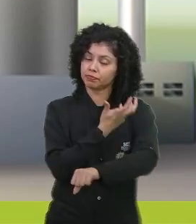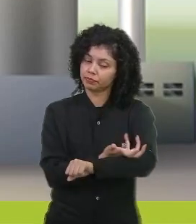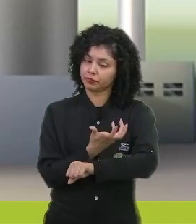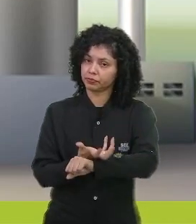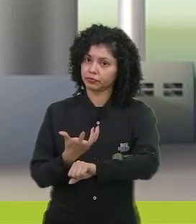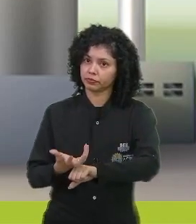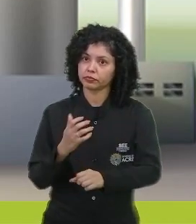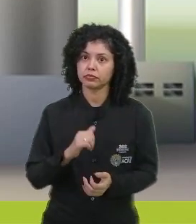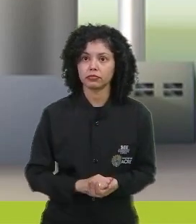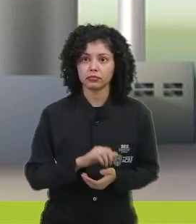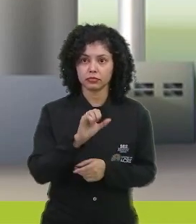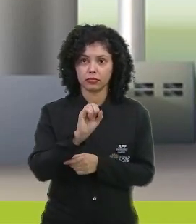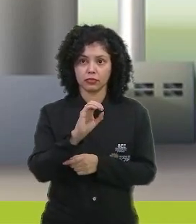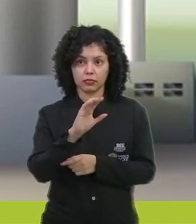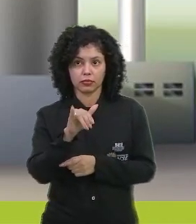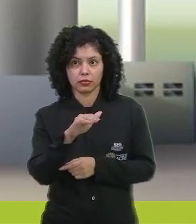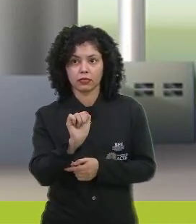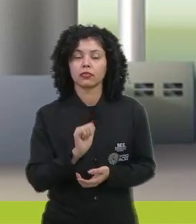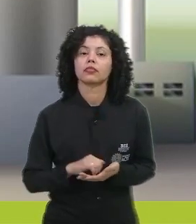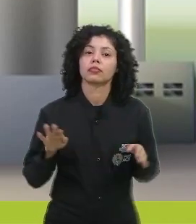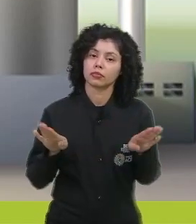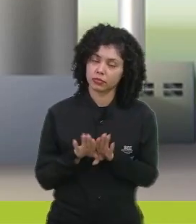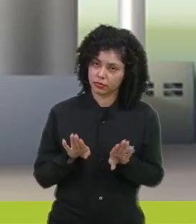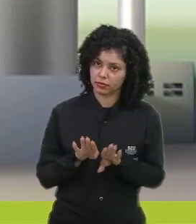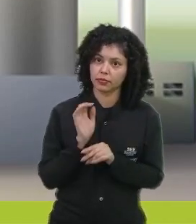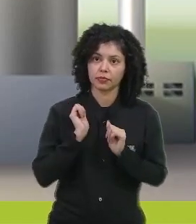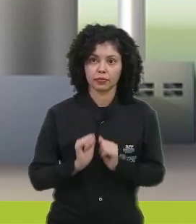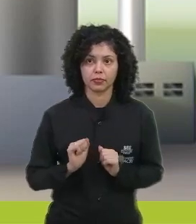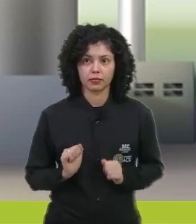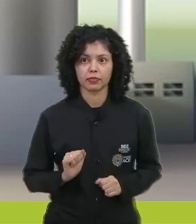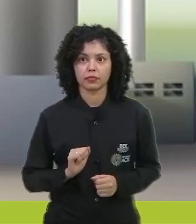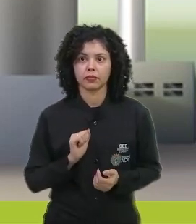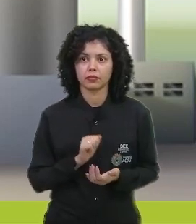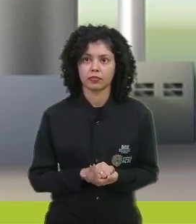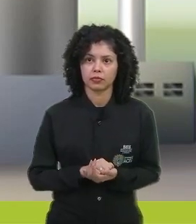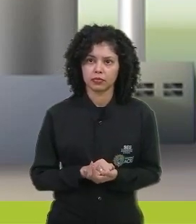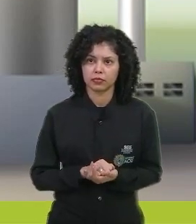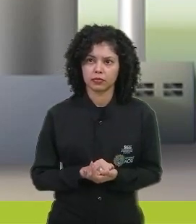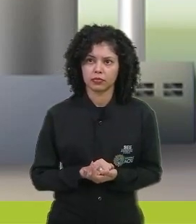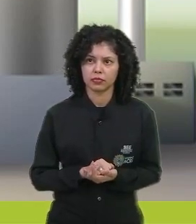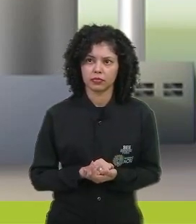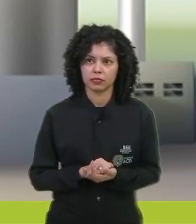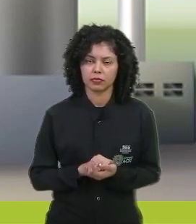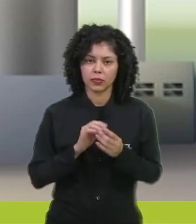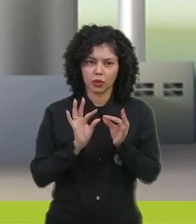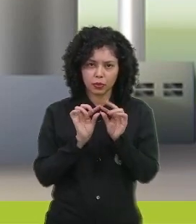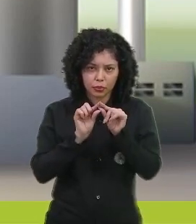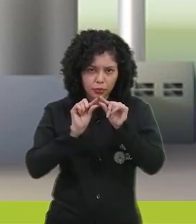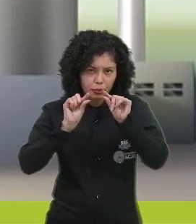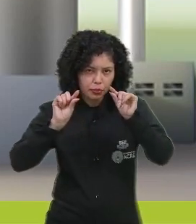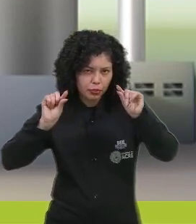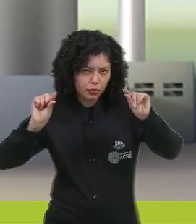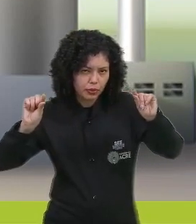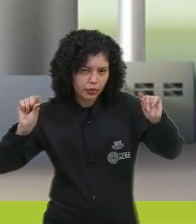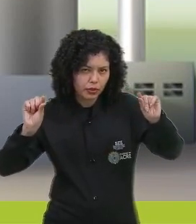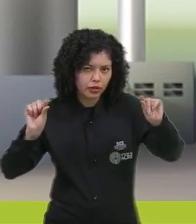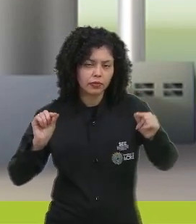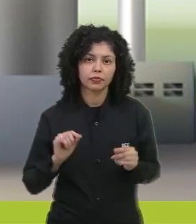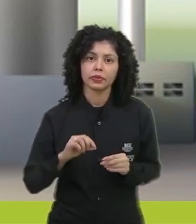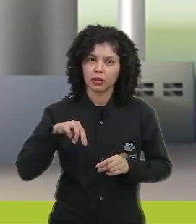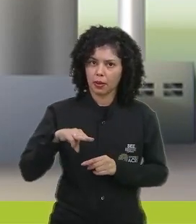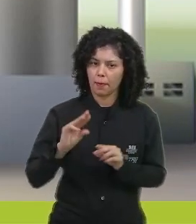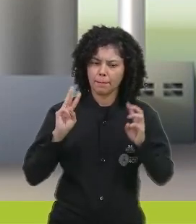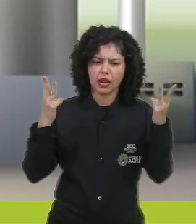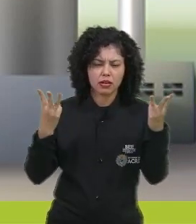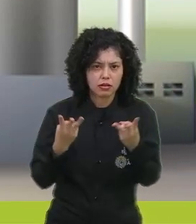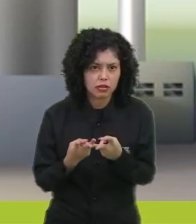aqui o óleo da soja, e ele pode ser produzido ainda através da borra do refino do óleo. Então vai sobrar aquela massa, né,